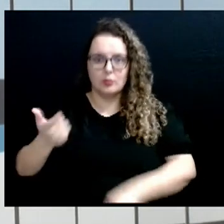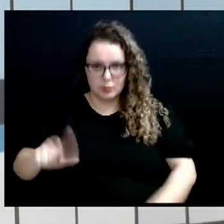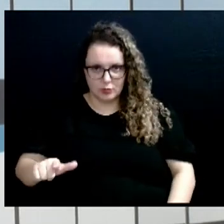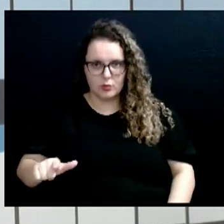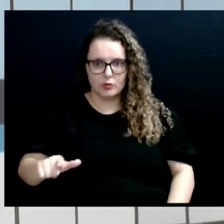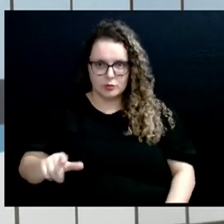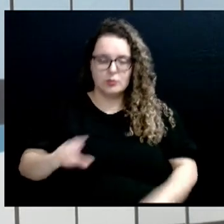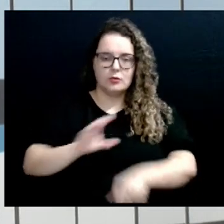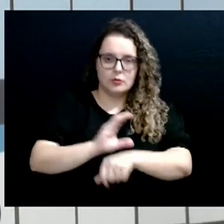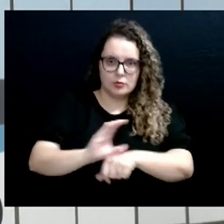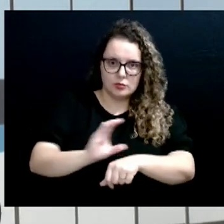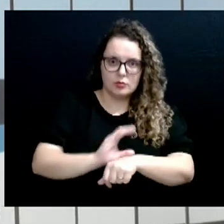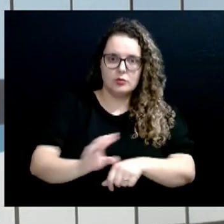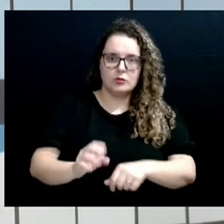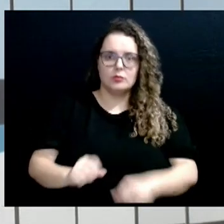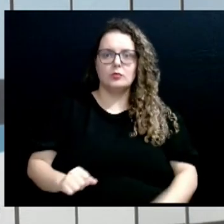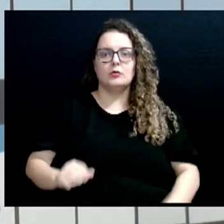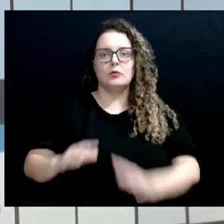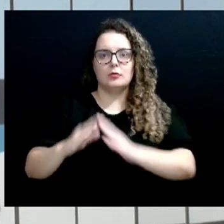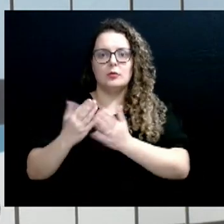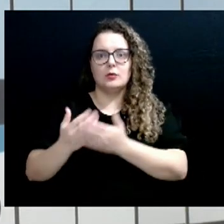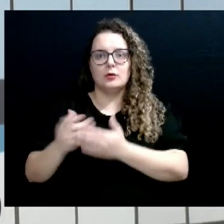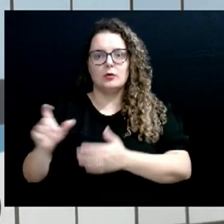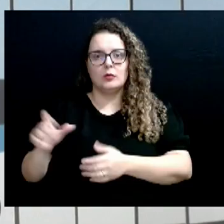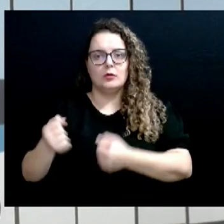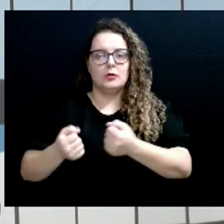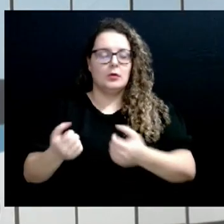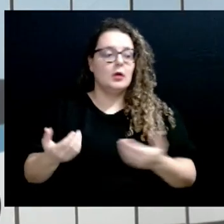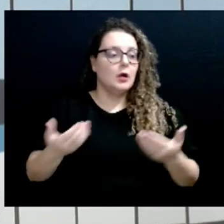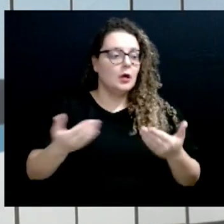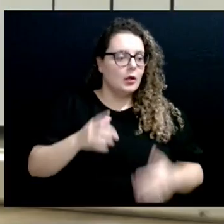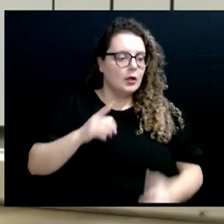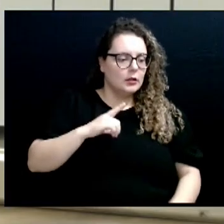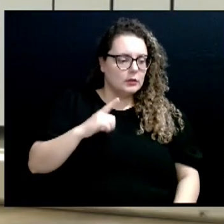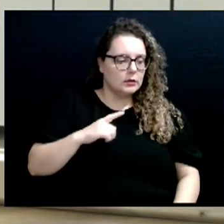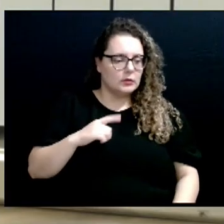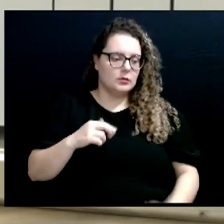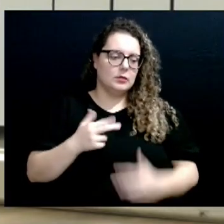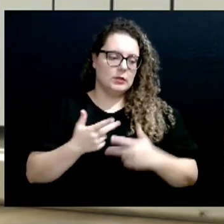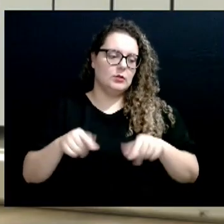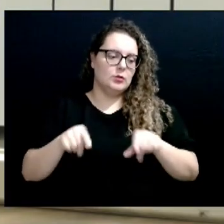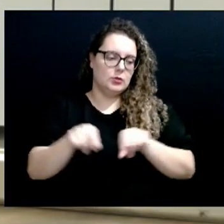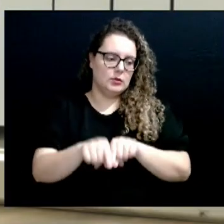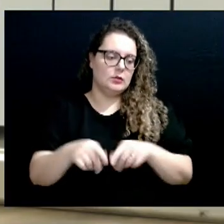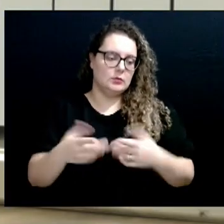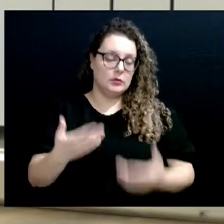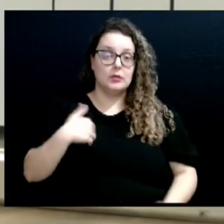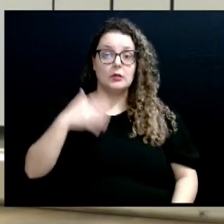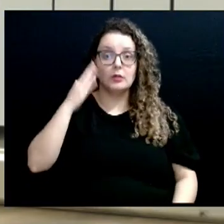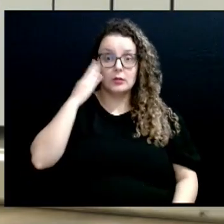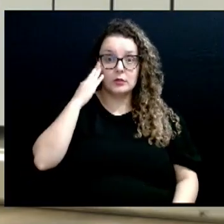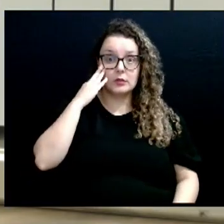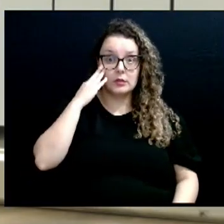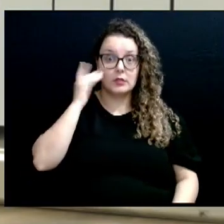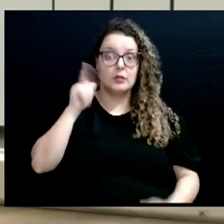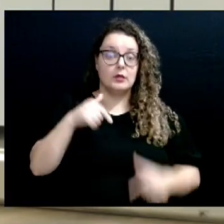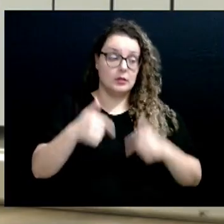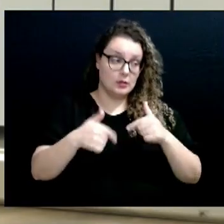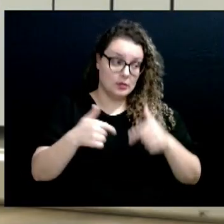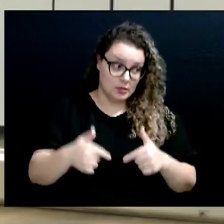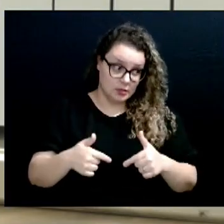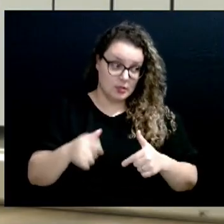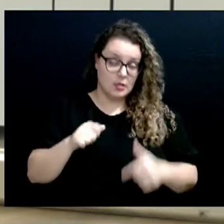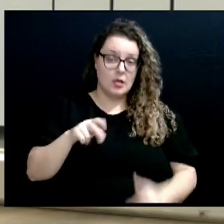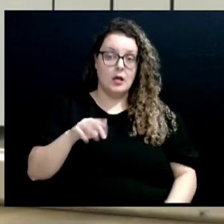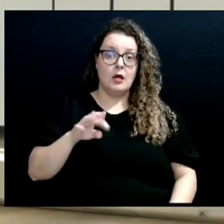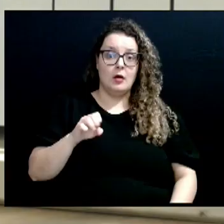com a autoescola. Agora, tem uma questão também que eu sei que isso é trabalhado na autoescola,